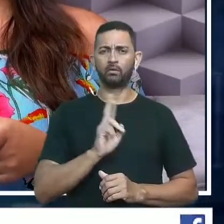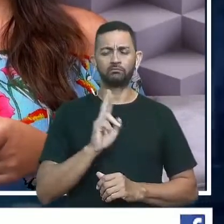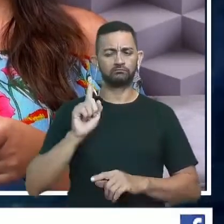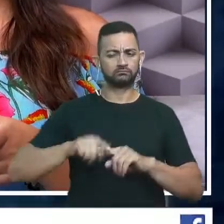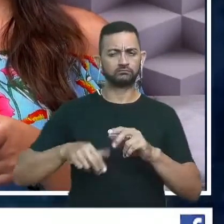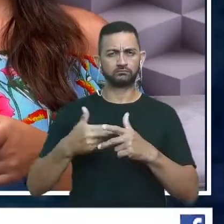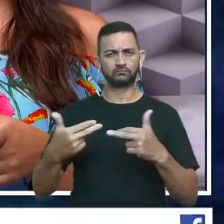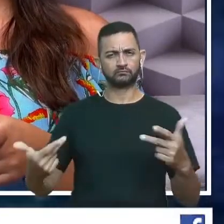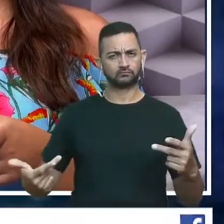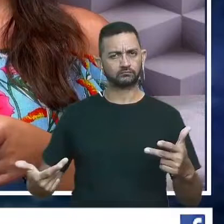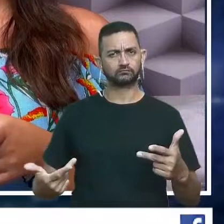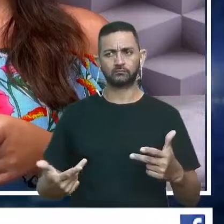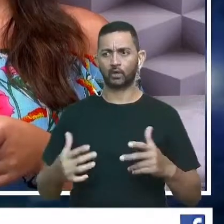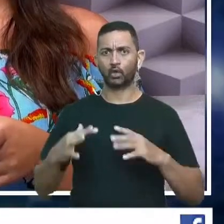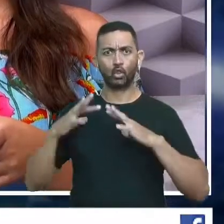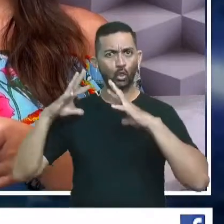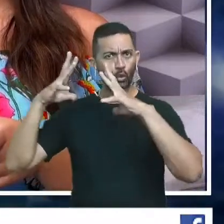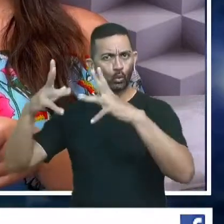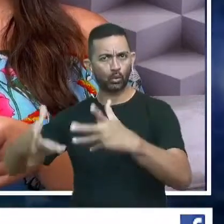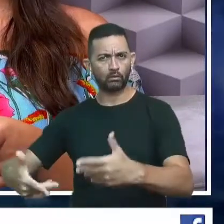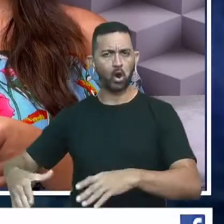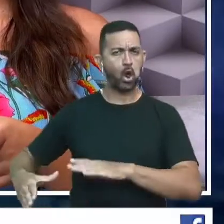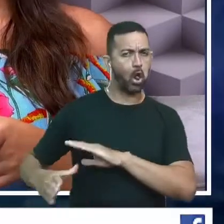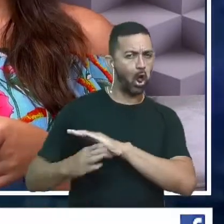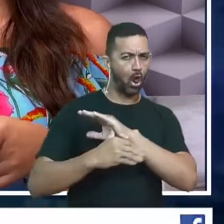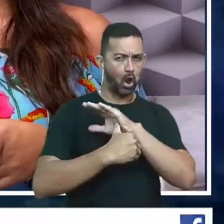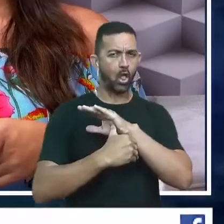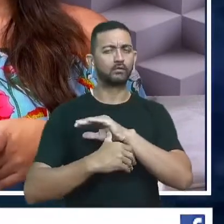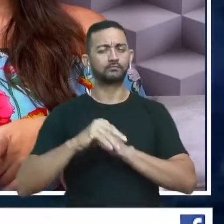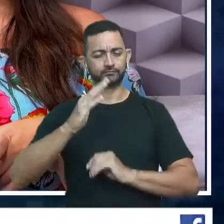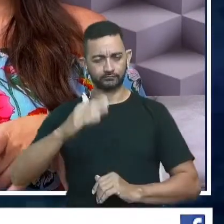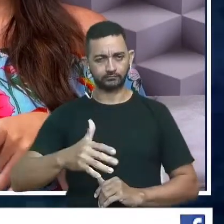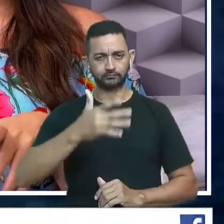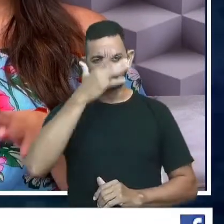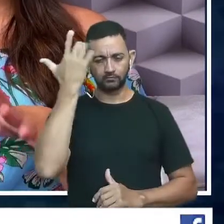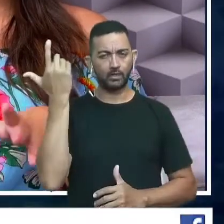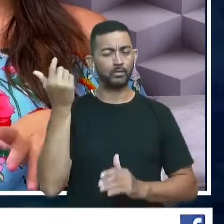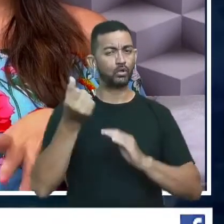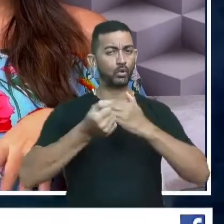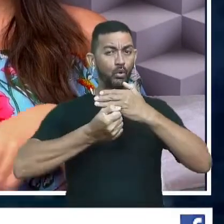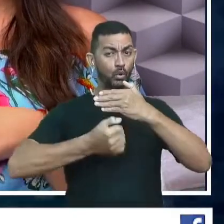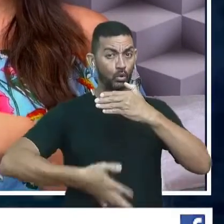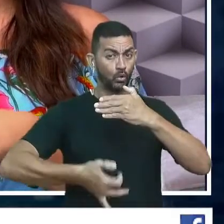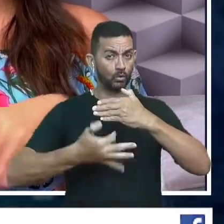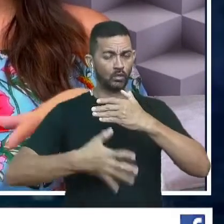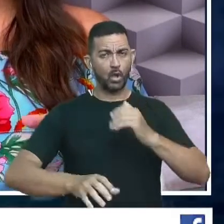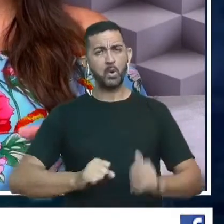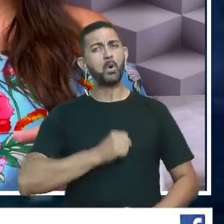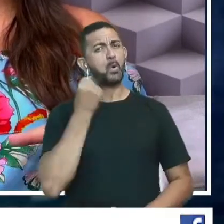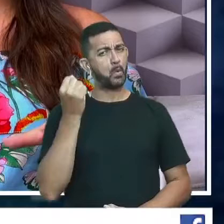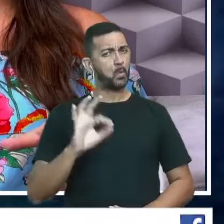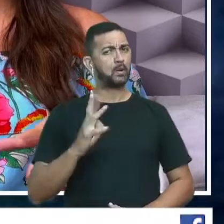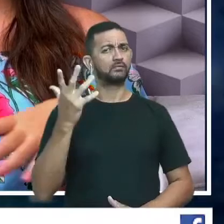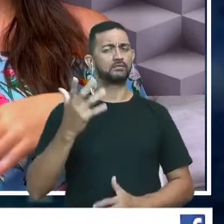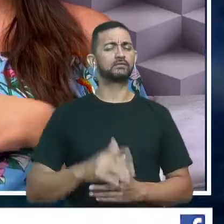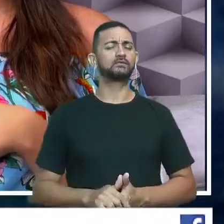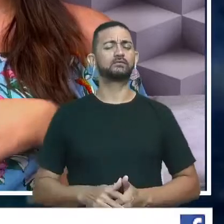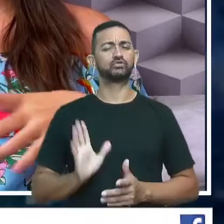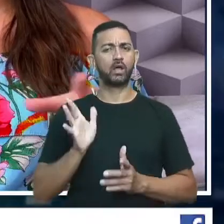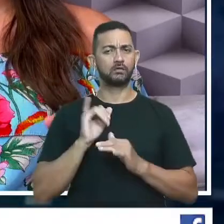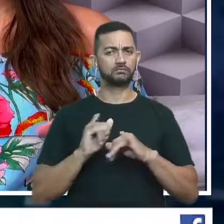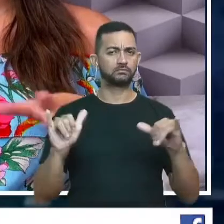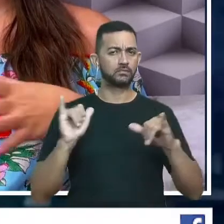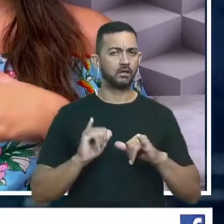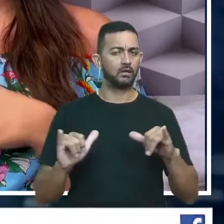mil reais em produtos levaram praticamente a loja toda né isso mesmo eu pessoal comentou bastante já revoltado com essa situação